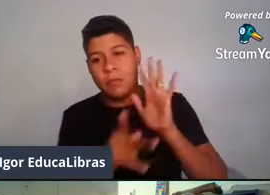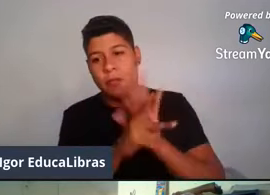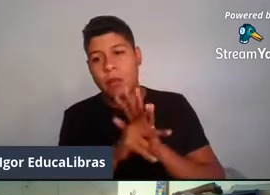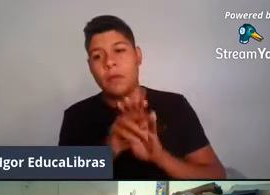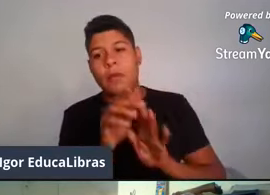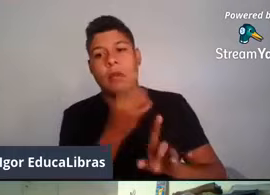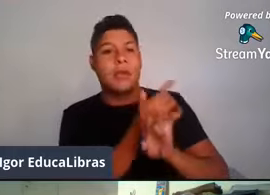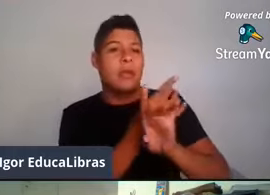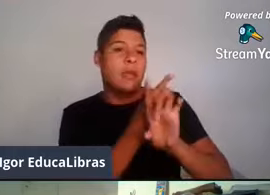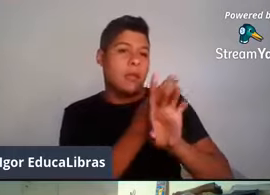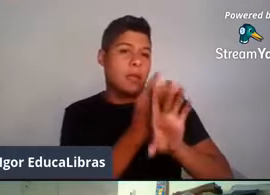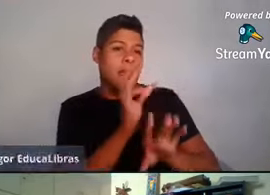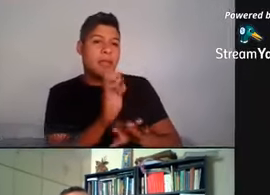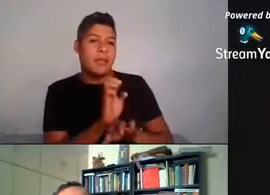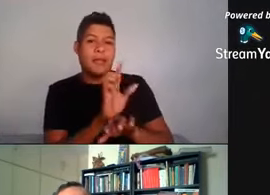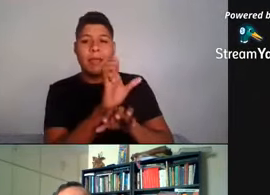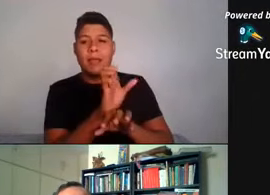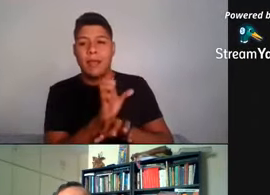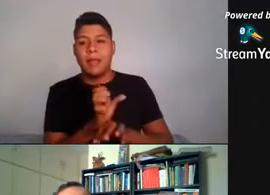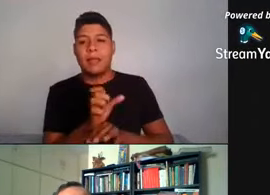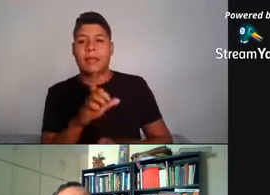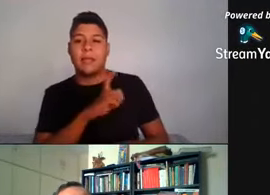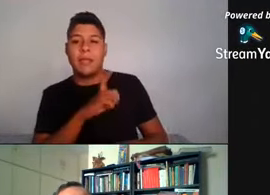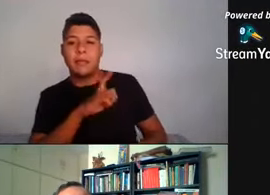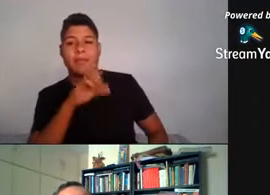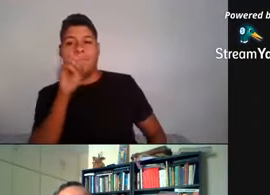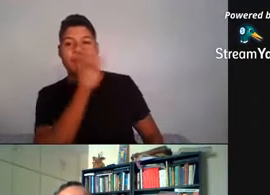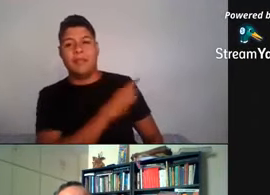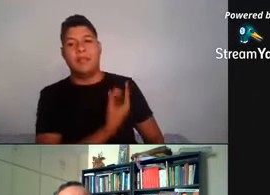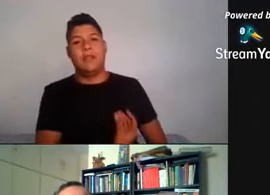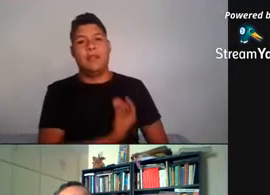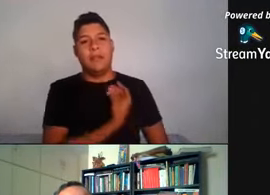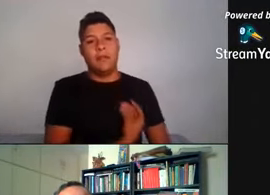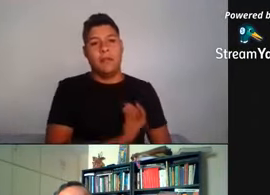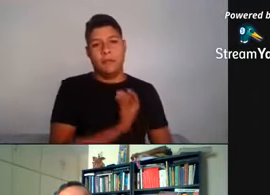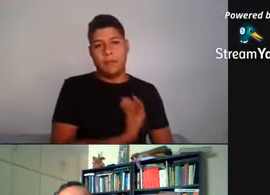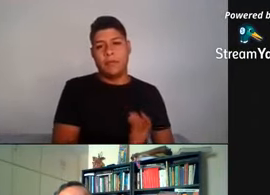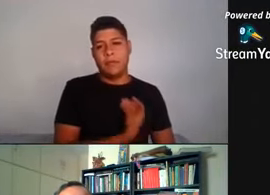teletrabalho, pensando esse momento crítico que a gente vive. Por sinal,